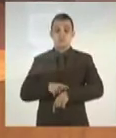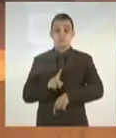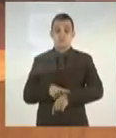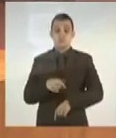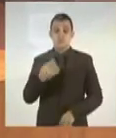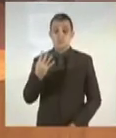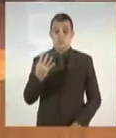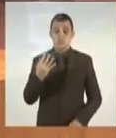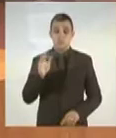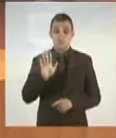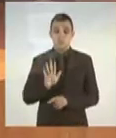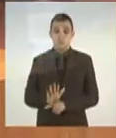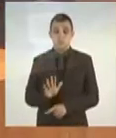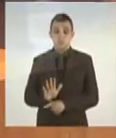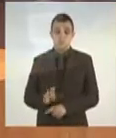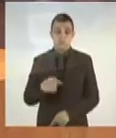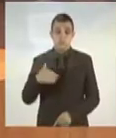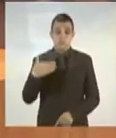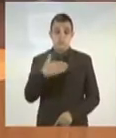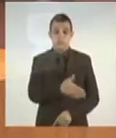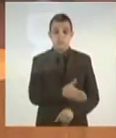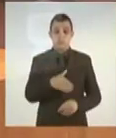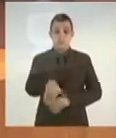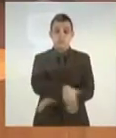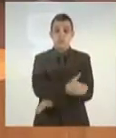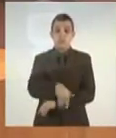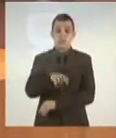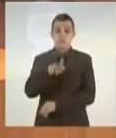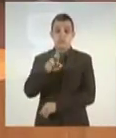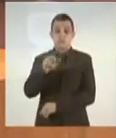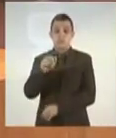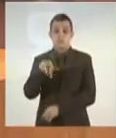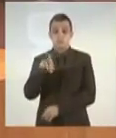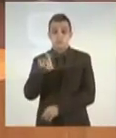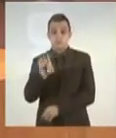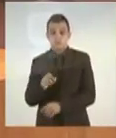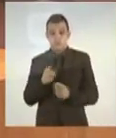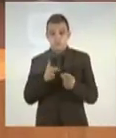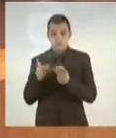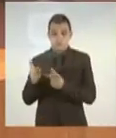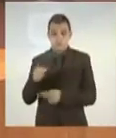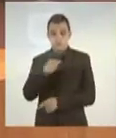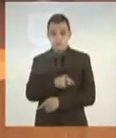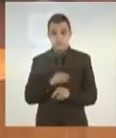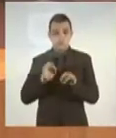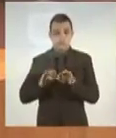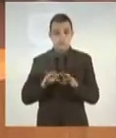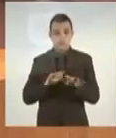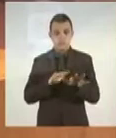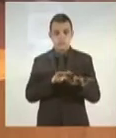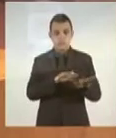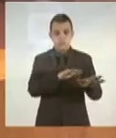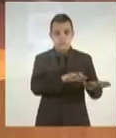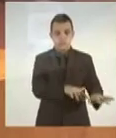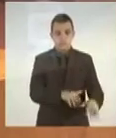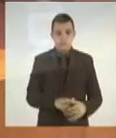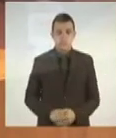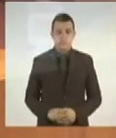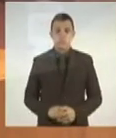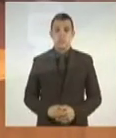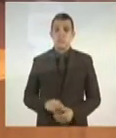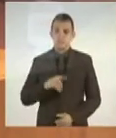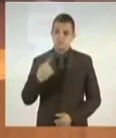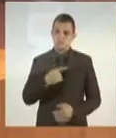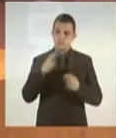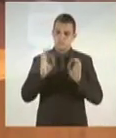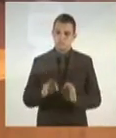político no canto da Viração. Eu não tenho dúvida, deputado, que nós, maranhenses, faremos, no dia 13,